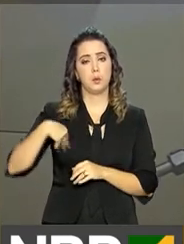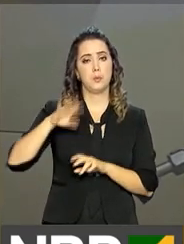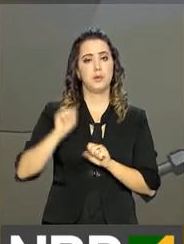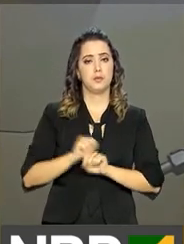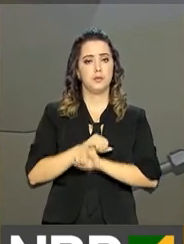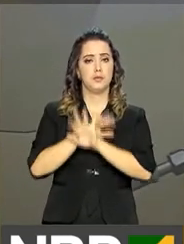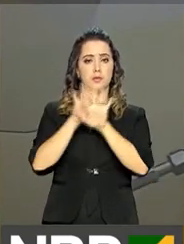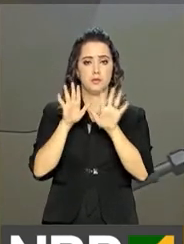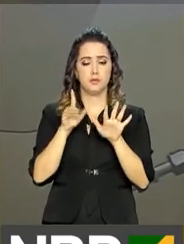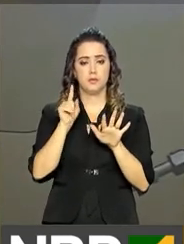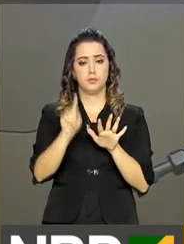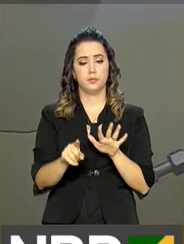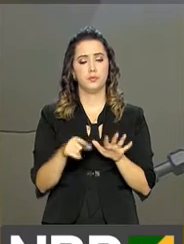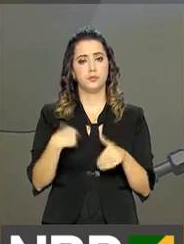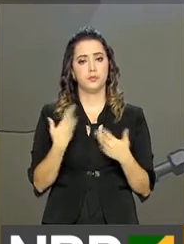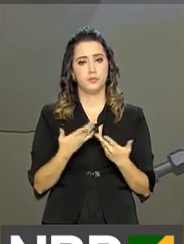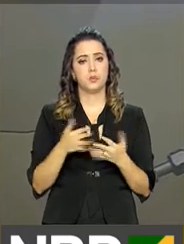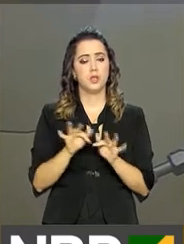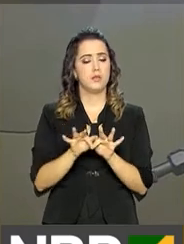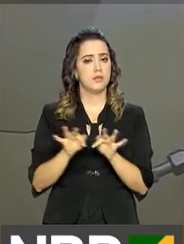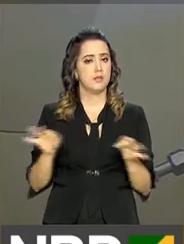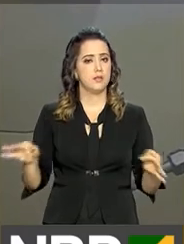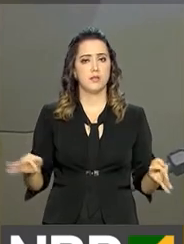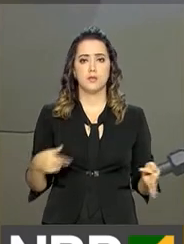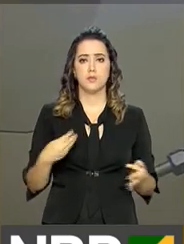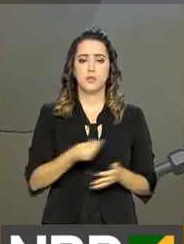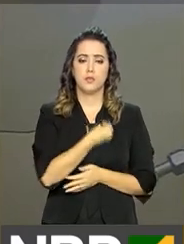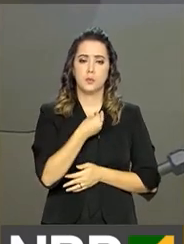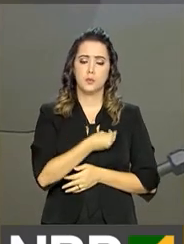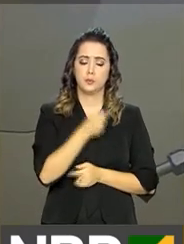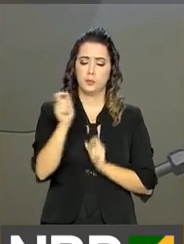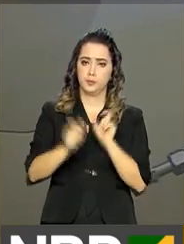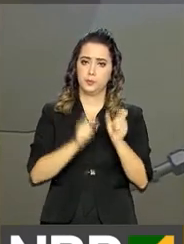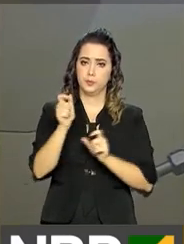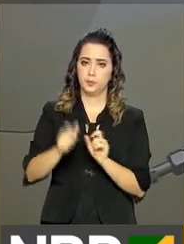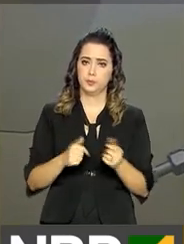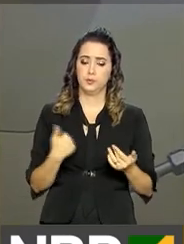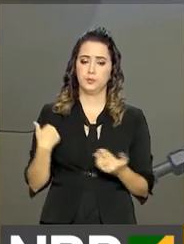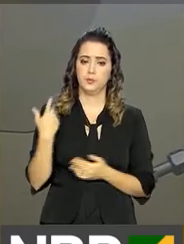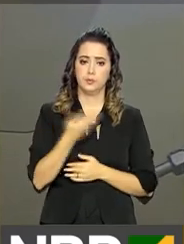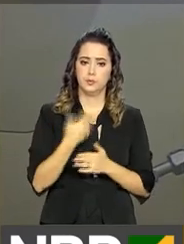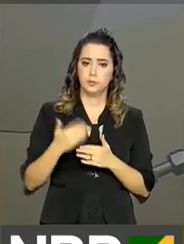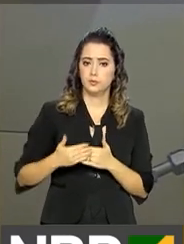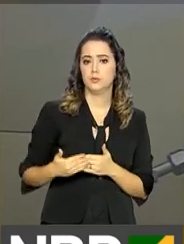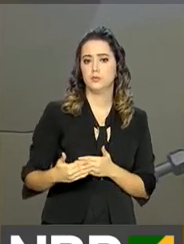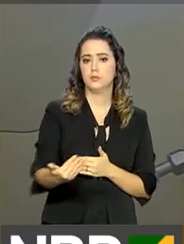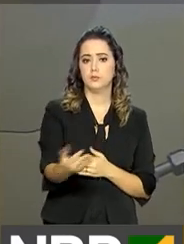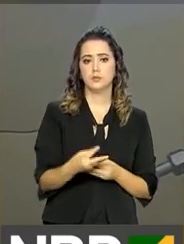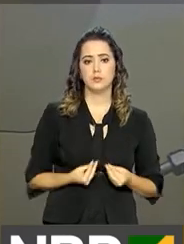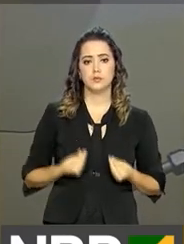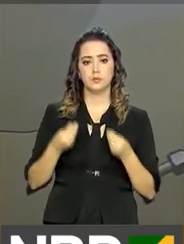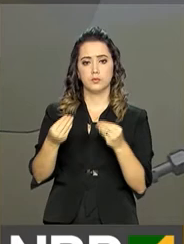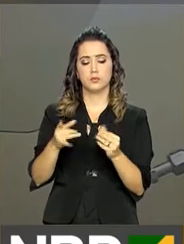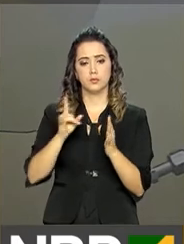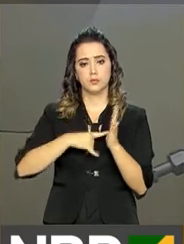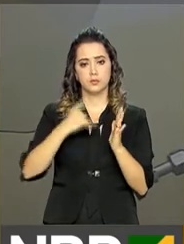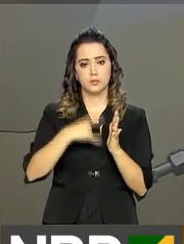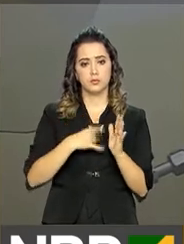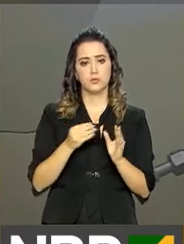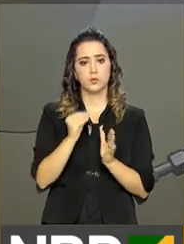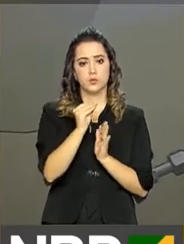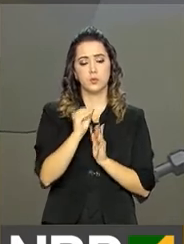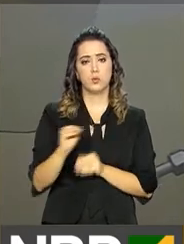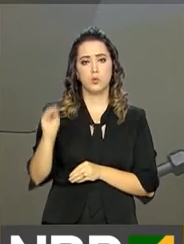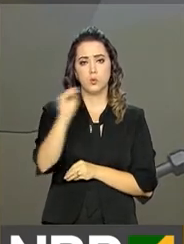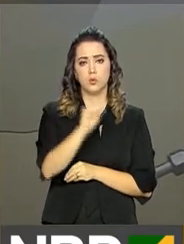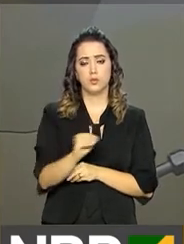transparentes, e simplificamos a vida das pessoas, né? Na medida que nós entregamos esse título. Portanto, preservando